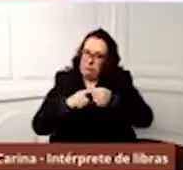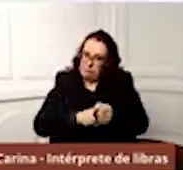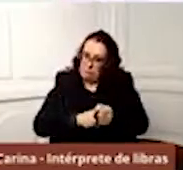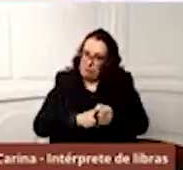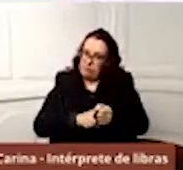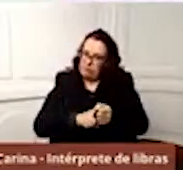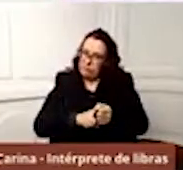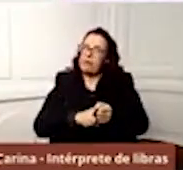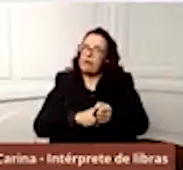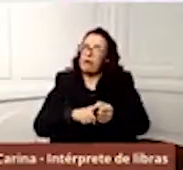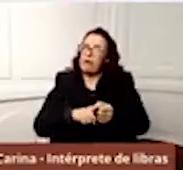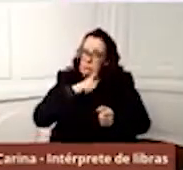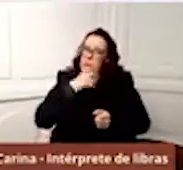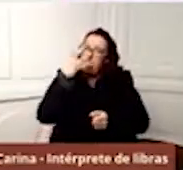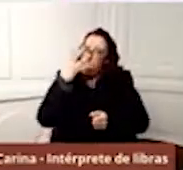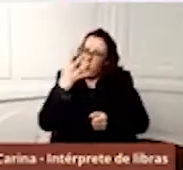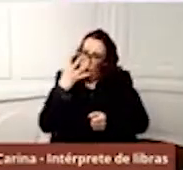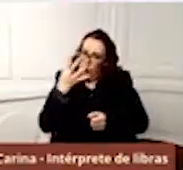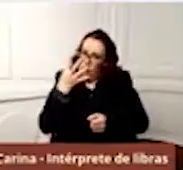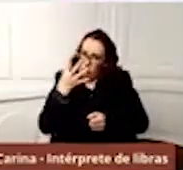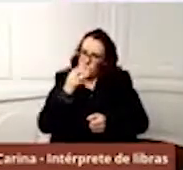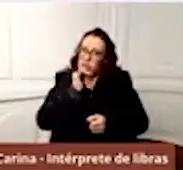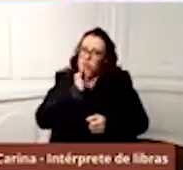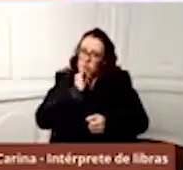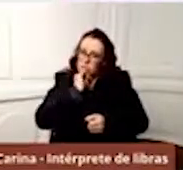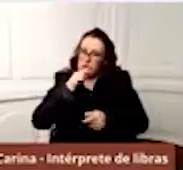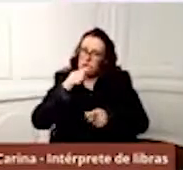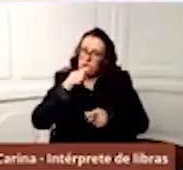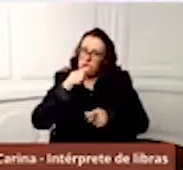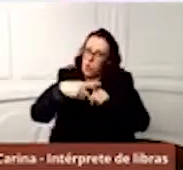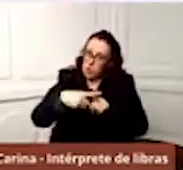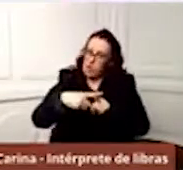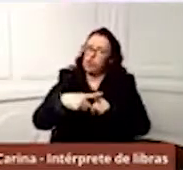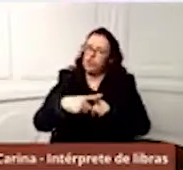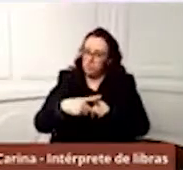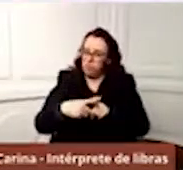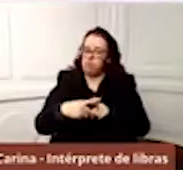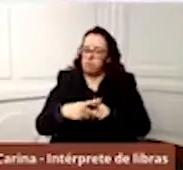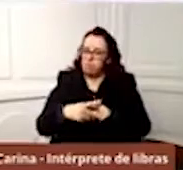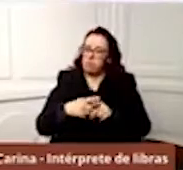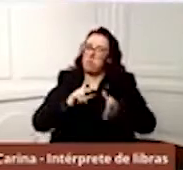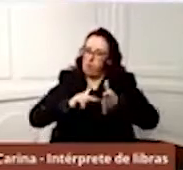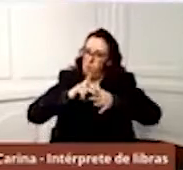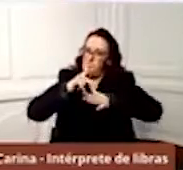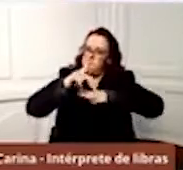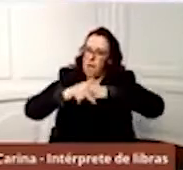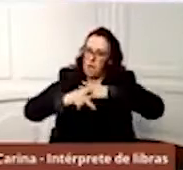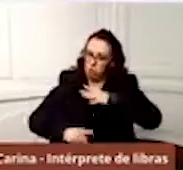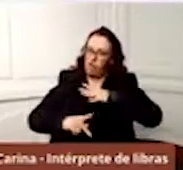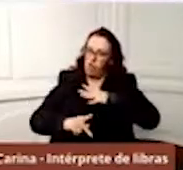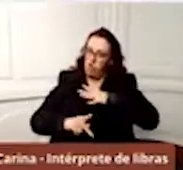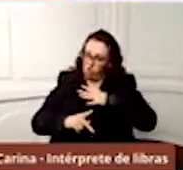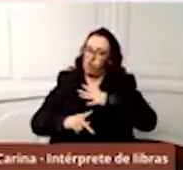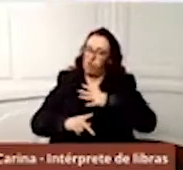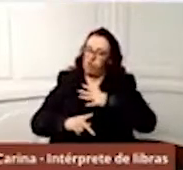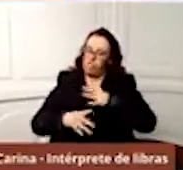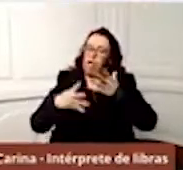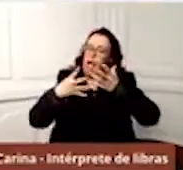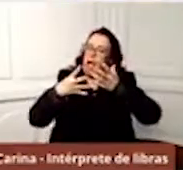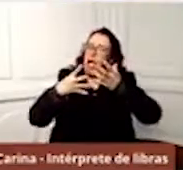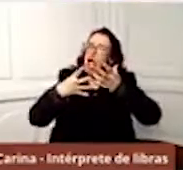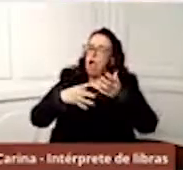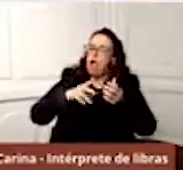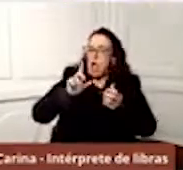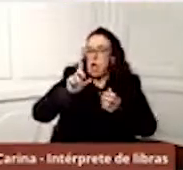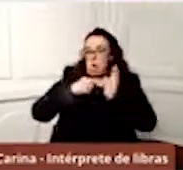positivos, por acaso, é nula, praticamente. Então, realmente, Passo Fundo confirma o que já tinha aparecido na terceira